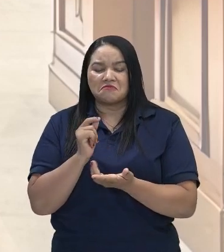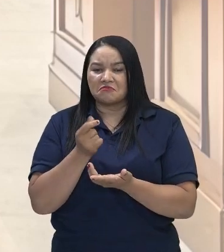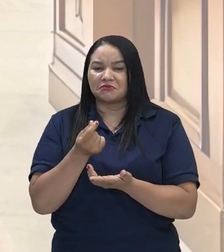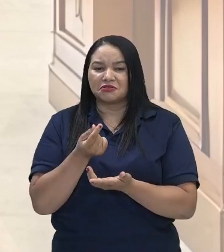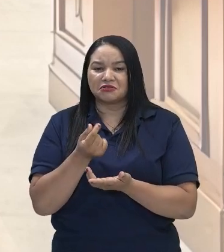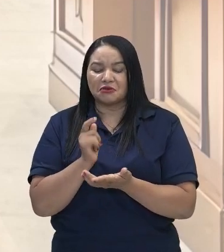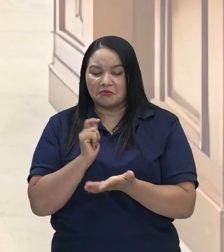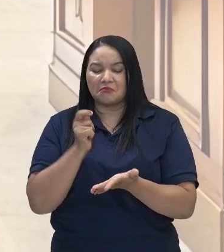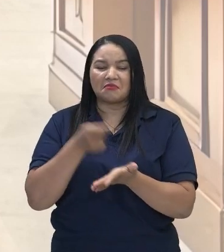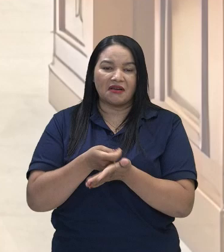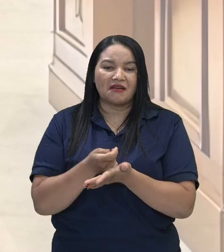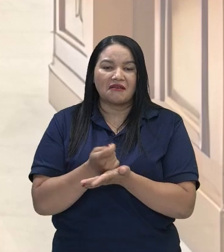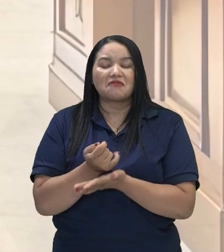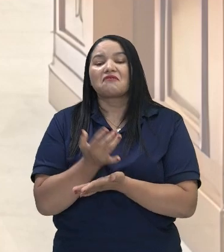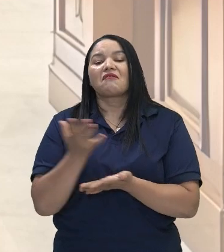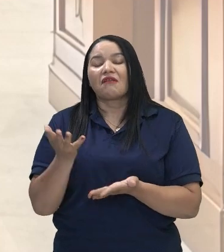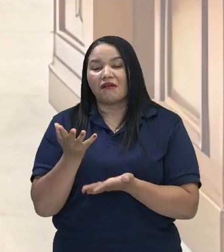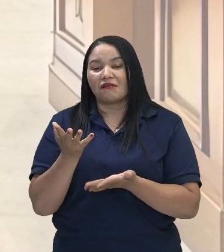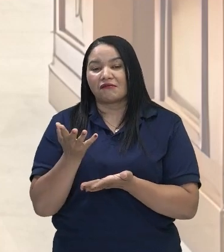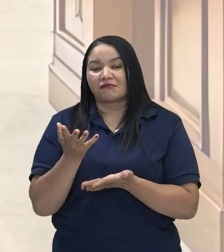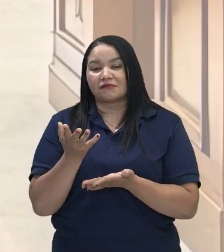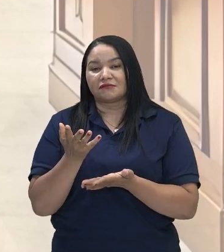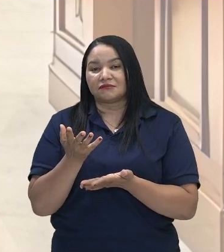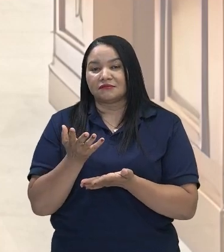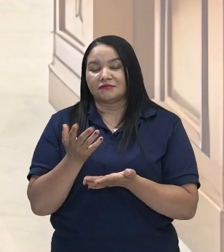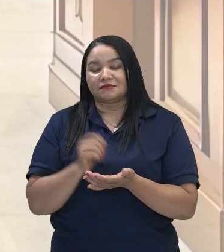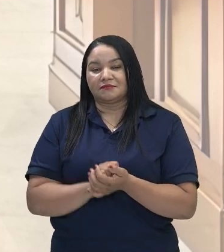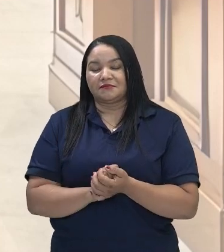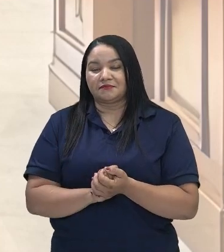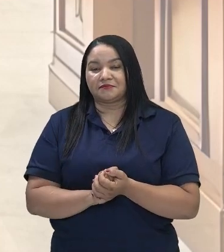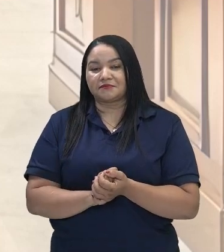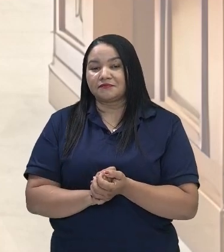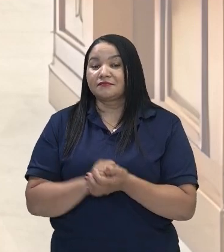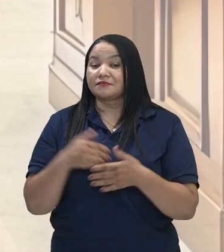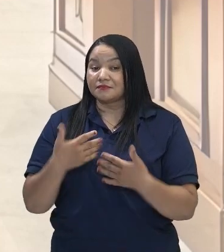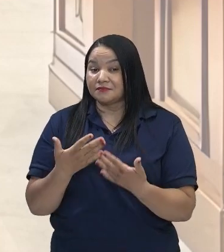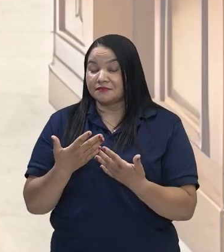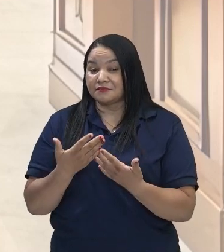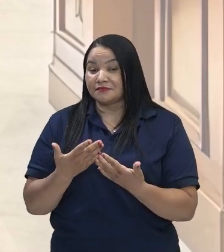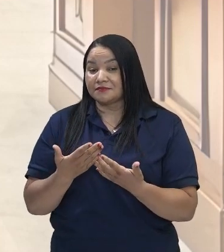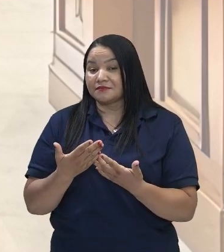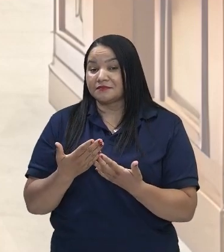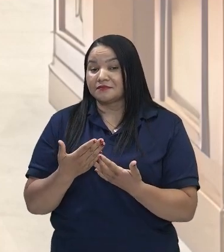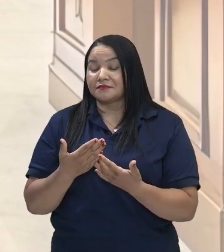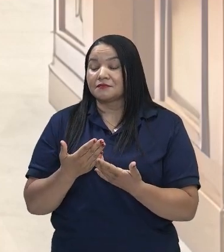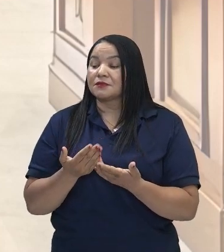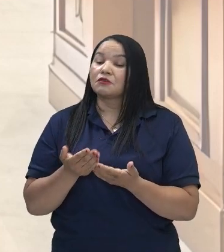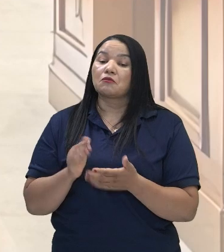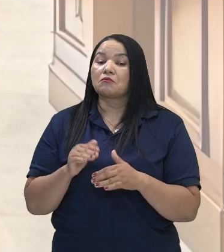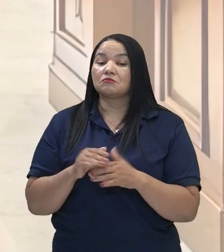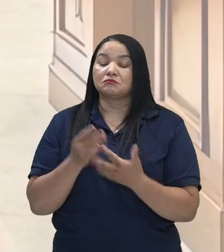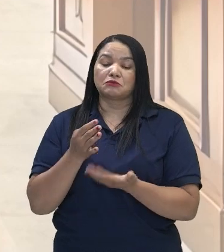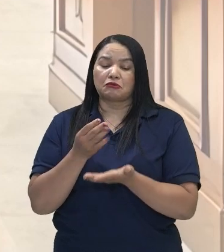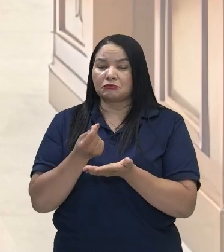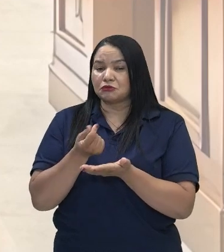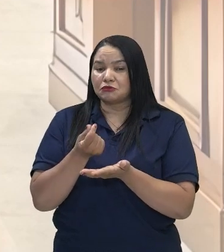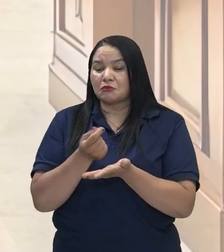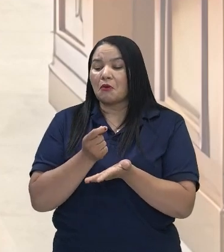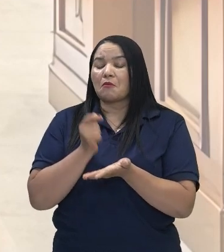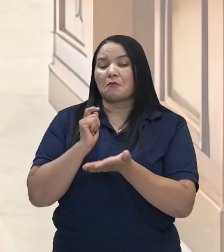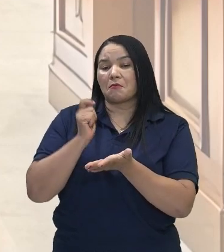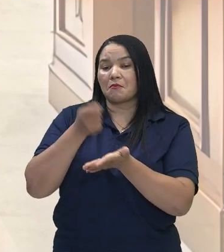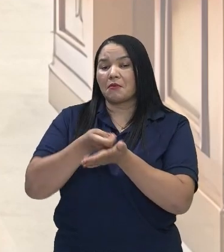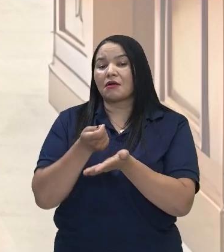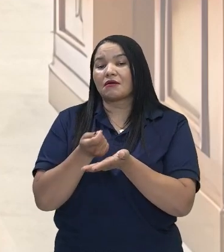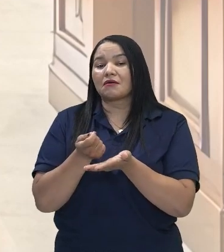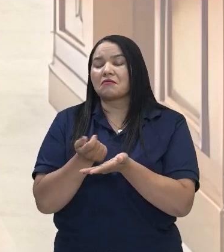que o patrão deve pagar ao trabalhador? Então, Paula, quais são essas verbas que o trabalhador tem